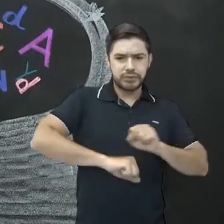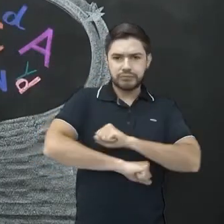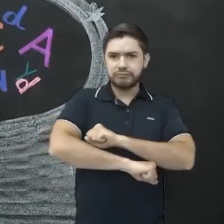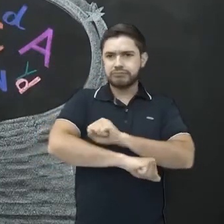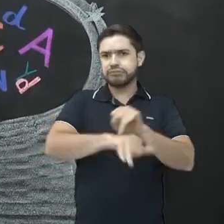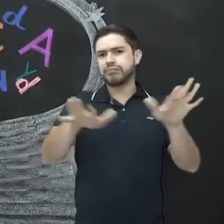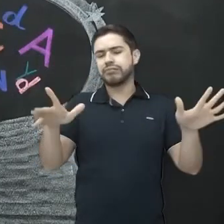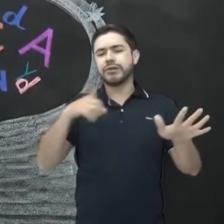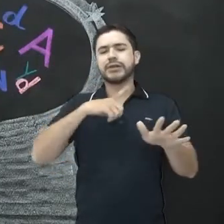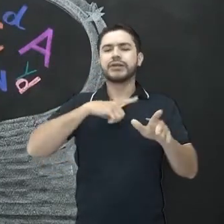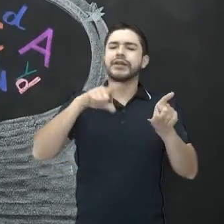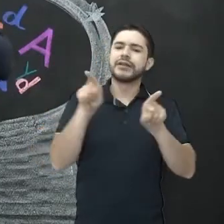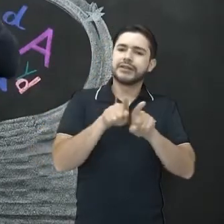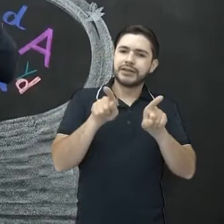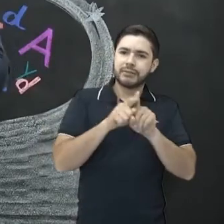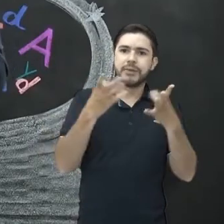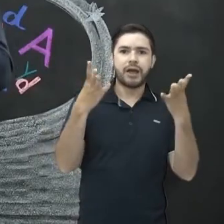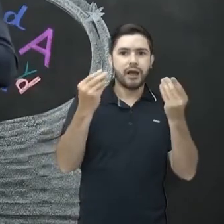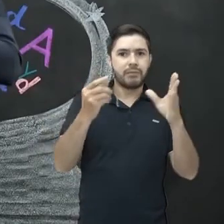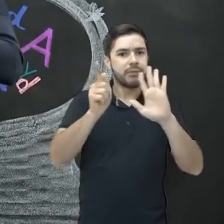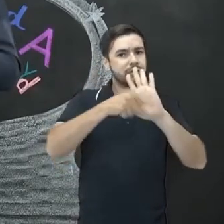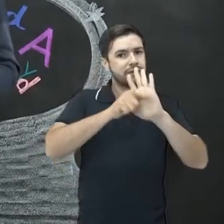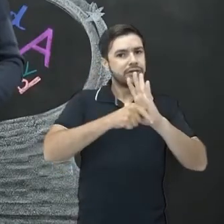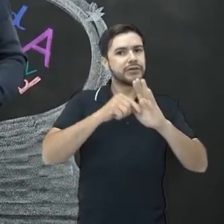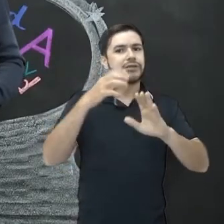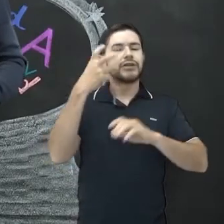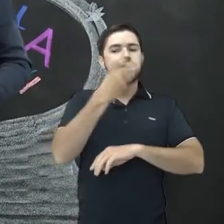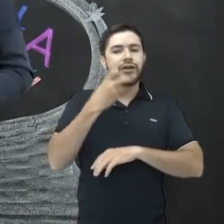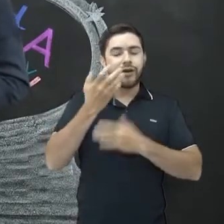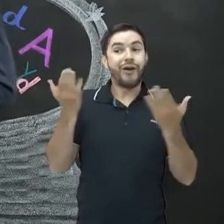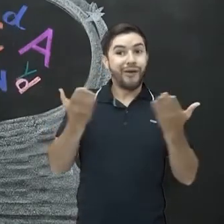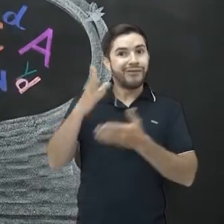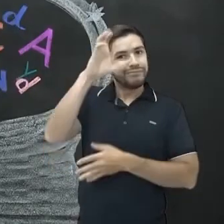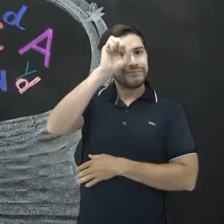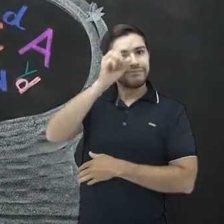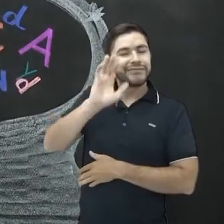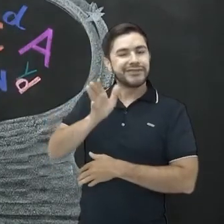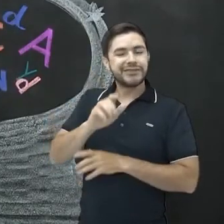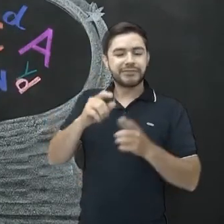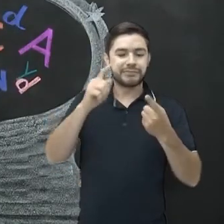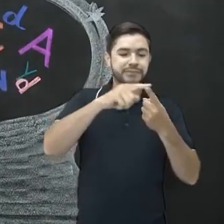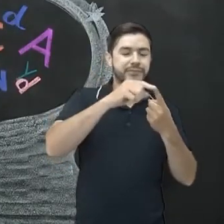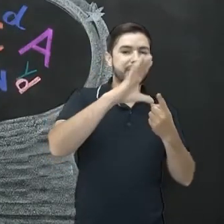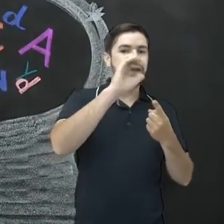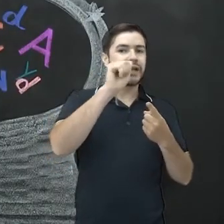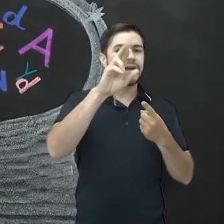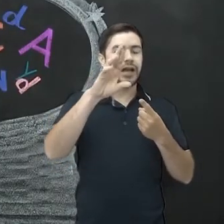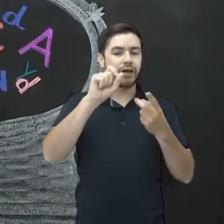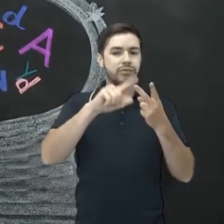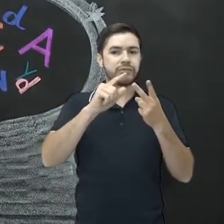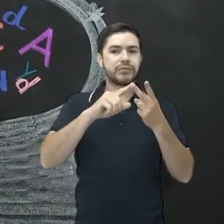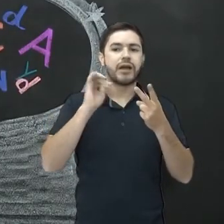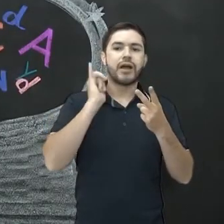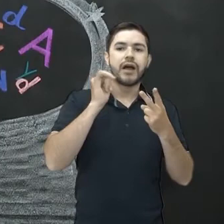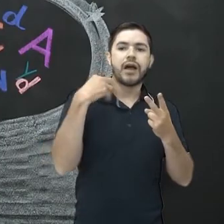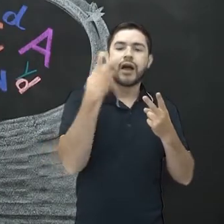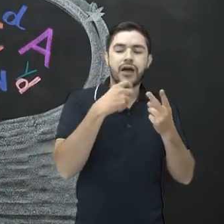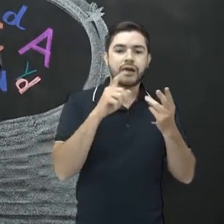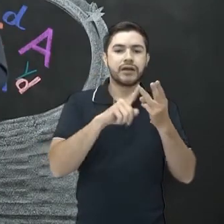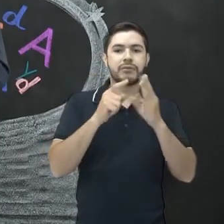circulando na sociedade, existem também muitos gêneros orais. Hoje a gente aprendeu o causo, o relato oral e a